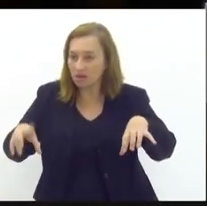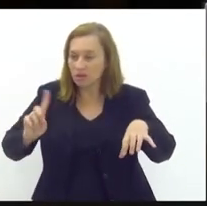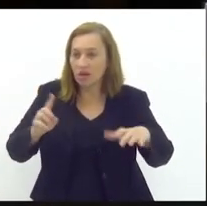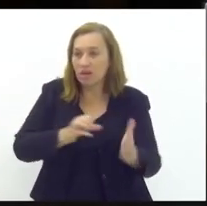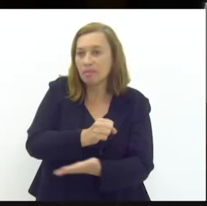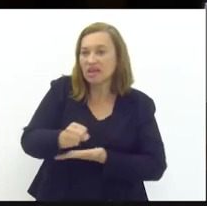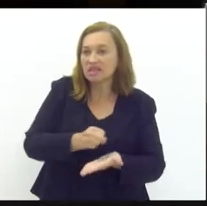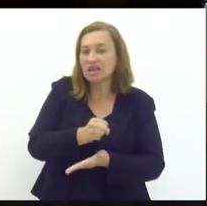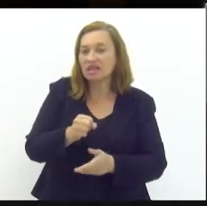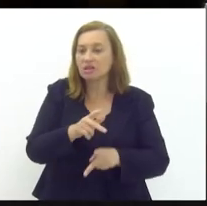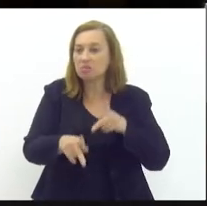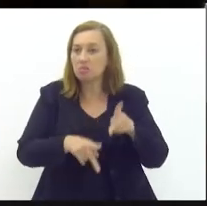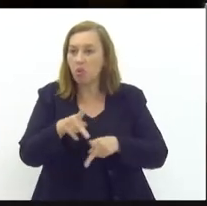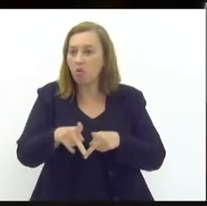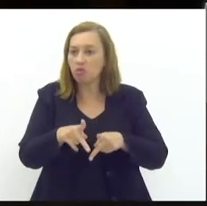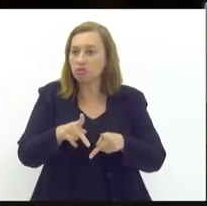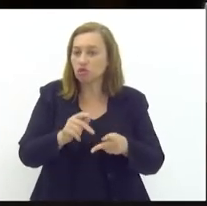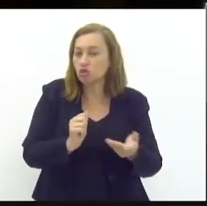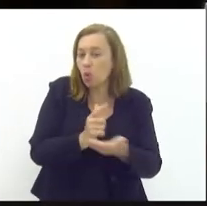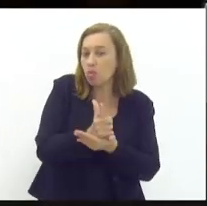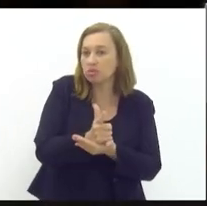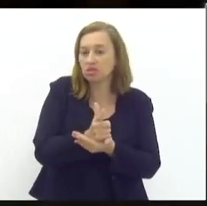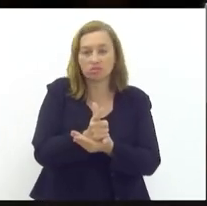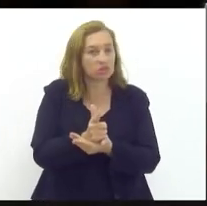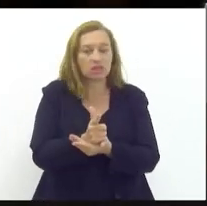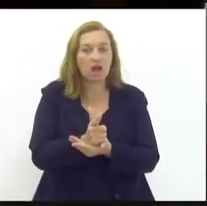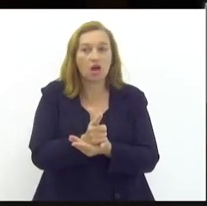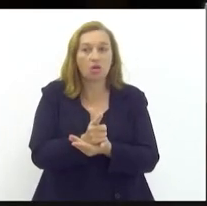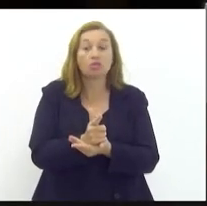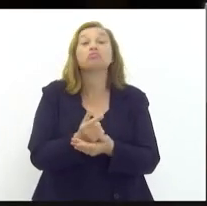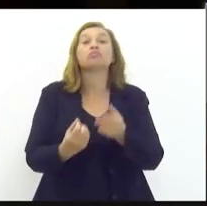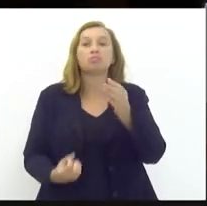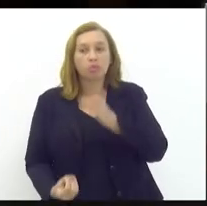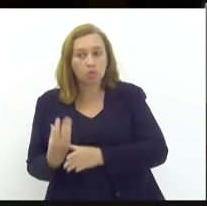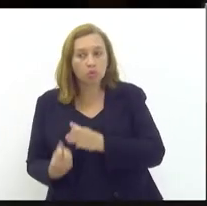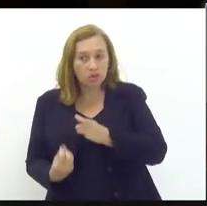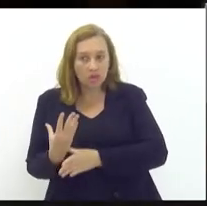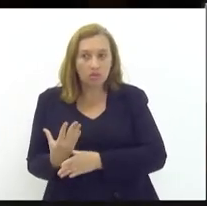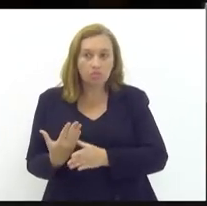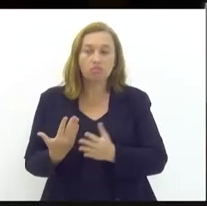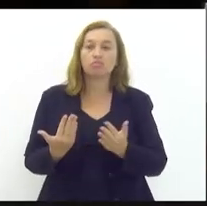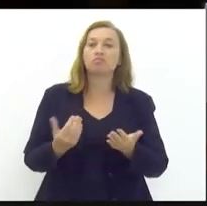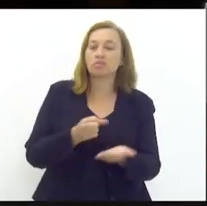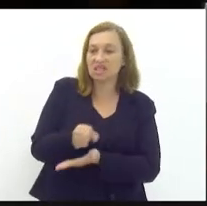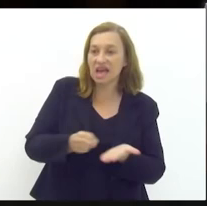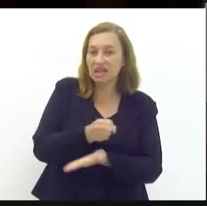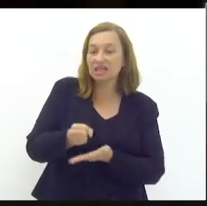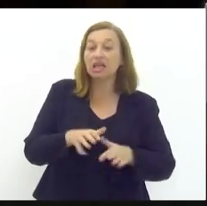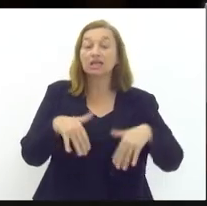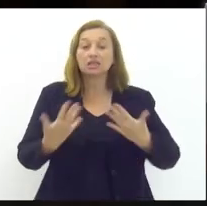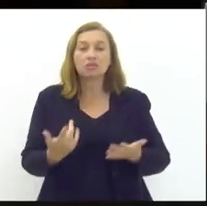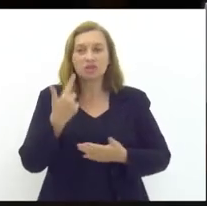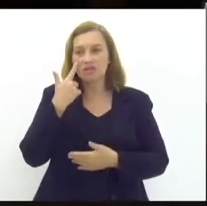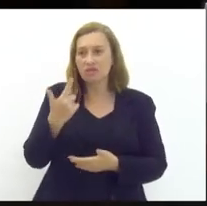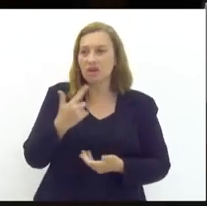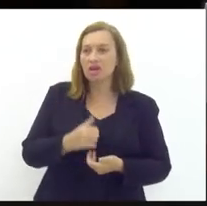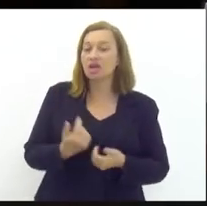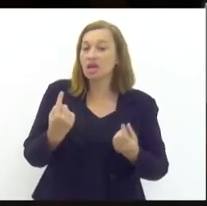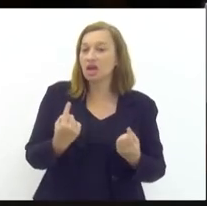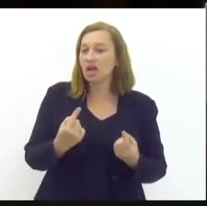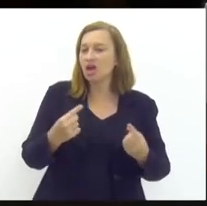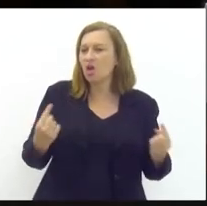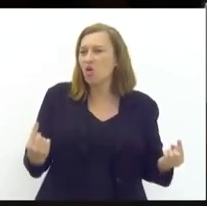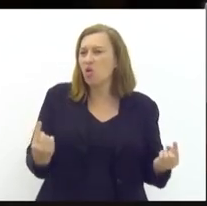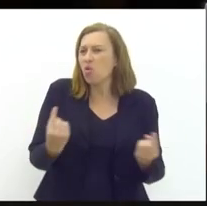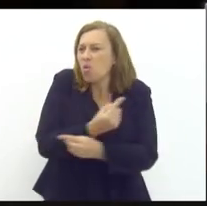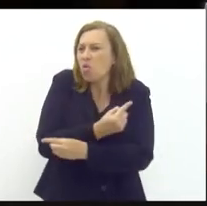baseadas em população em consumo baseadas em produção Então você tem uma coisa que vai contra o